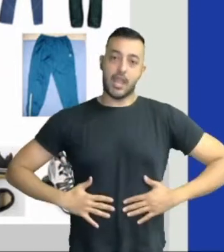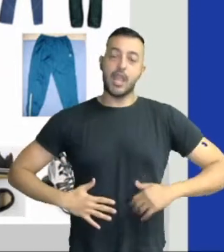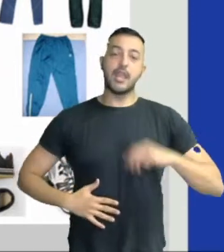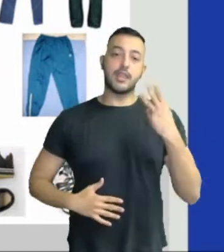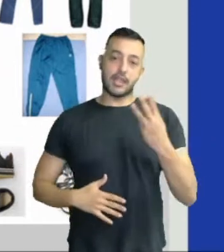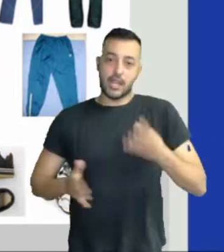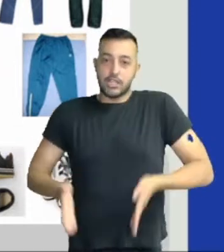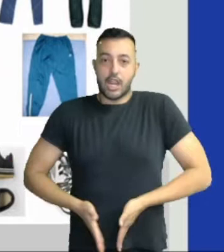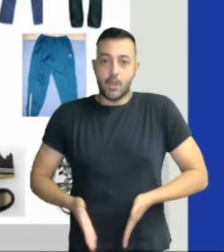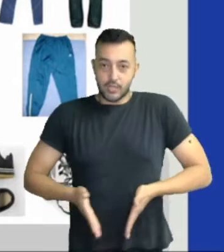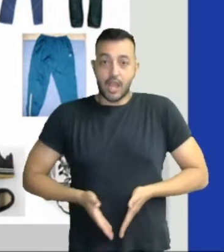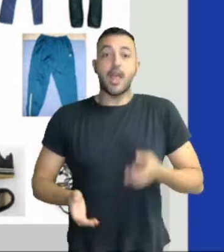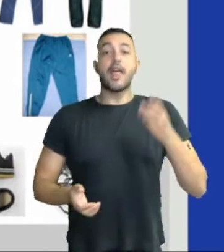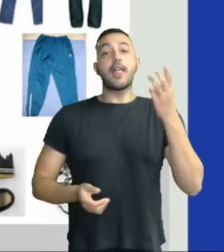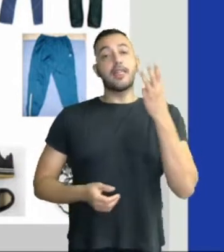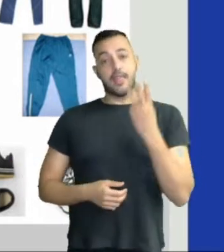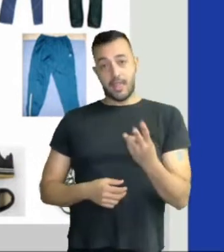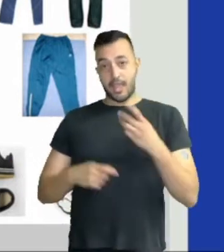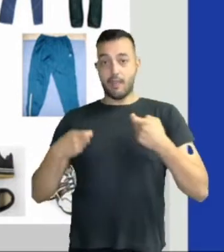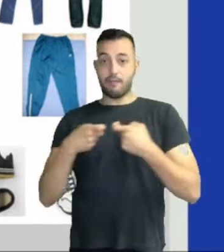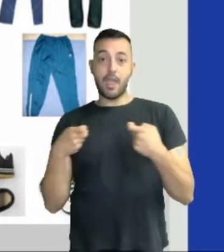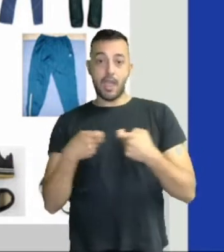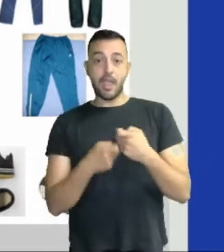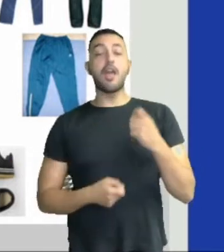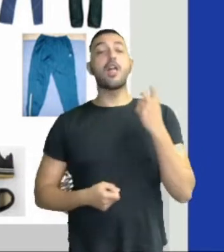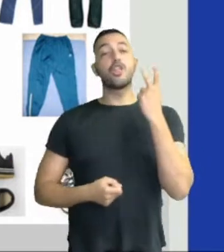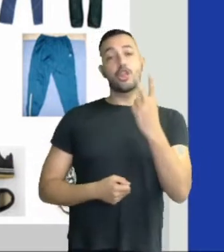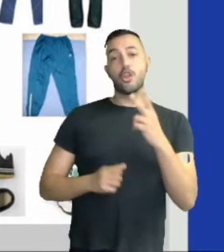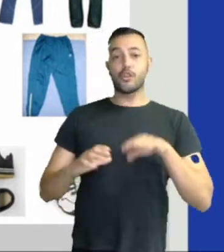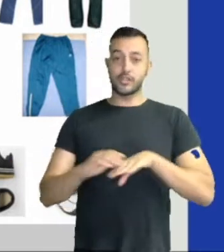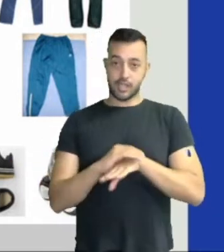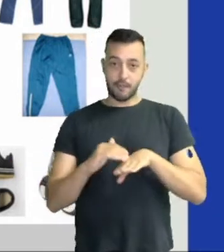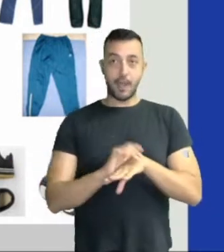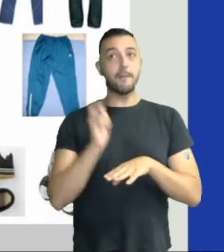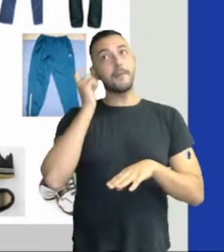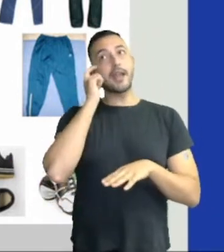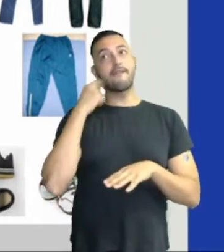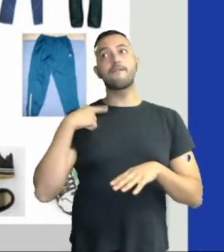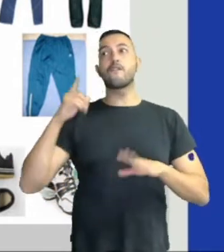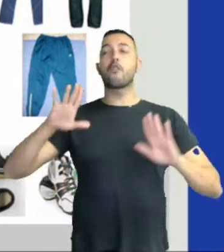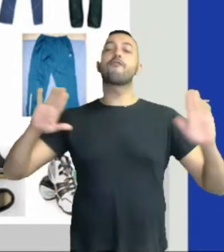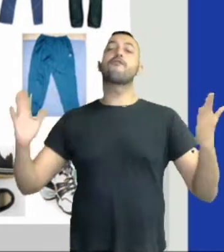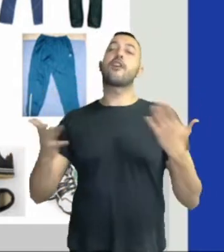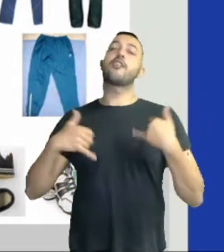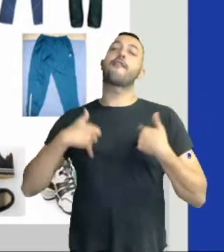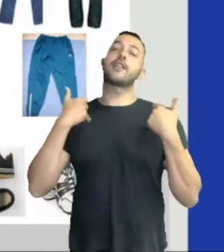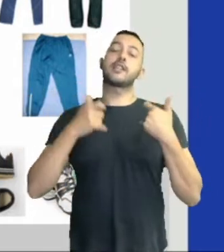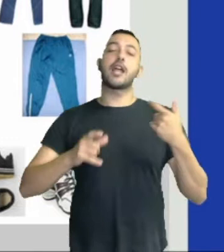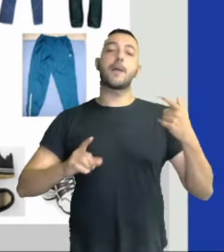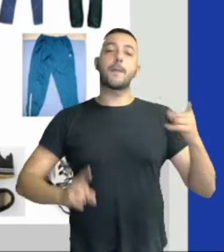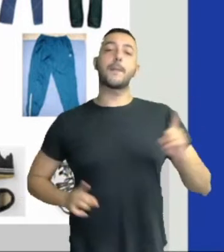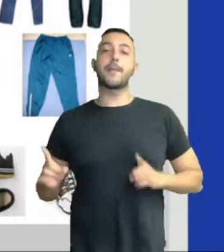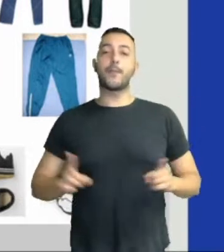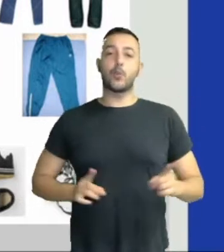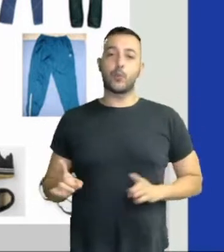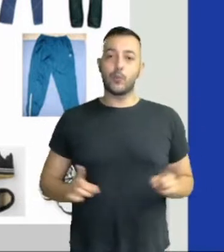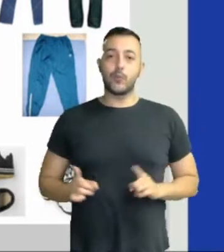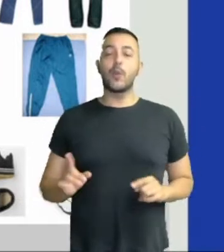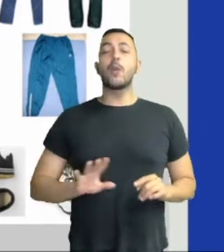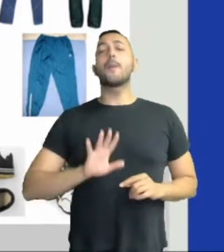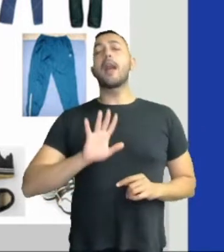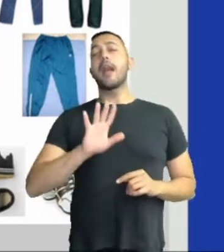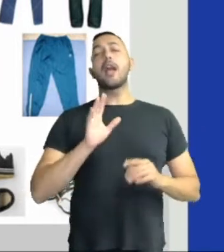calças, 3 pares de meia e 2 pares de tênis, pensando em ir à festa de aniversário de seu primo. De